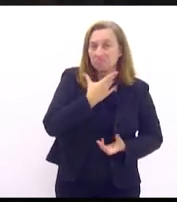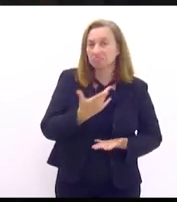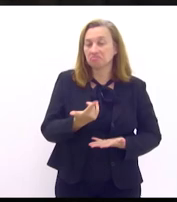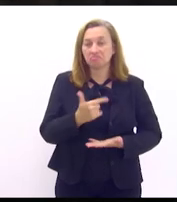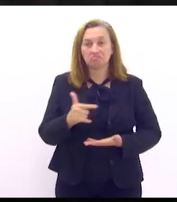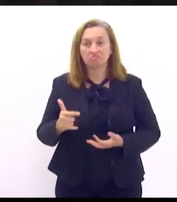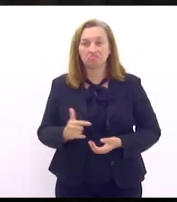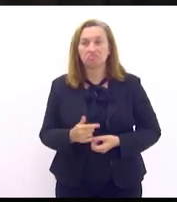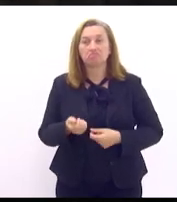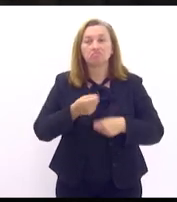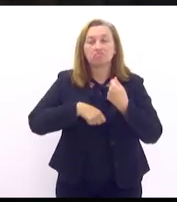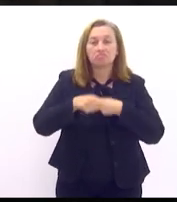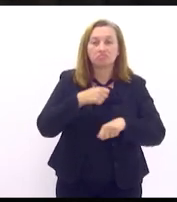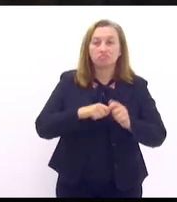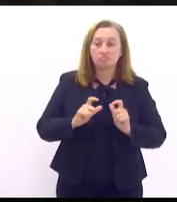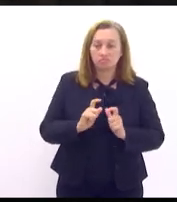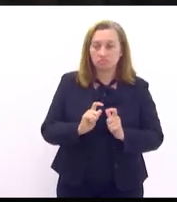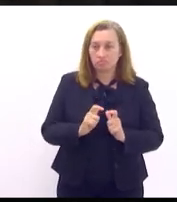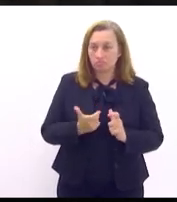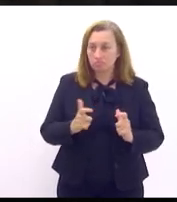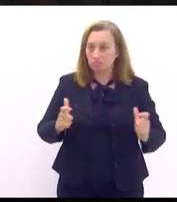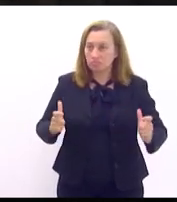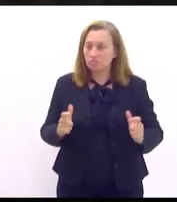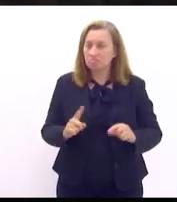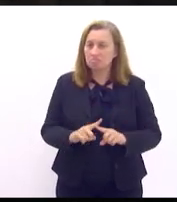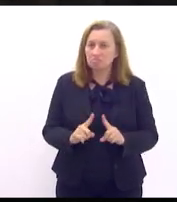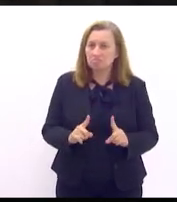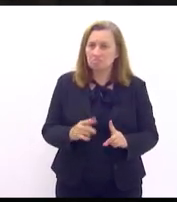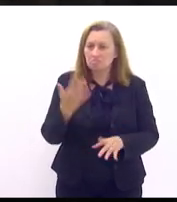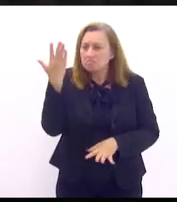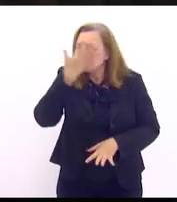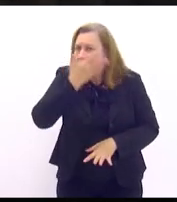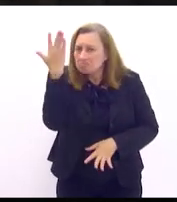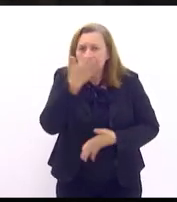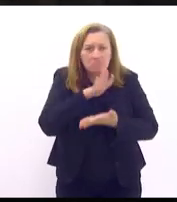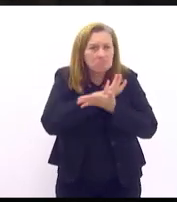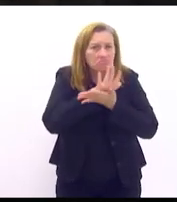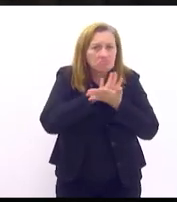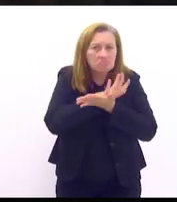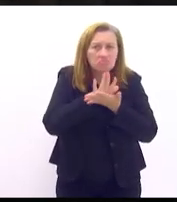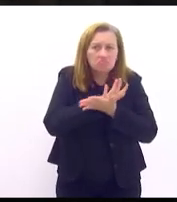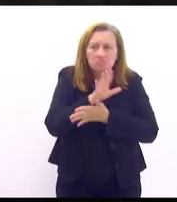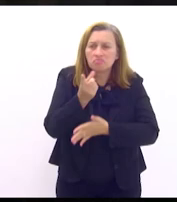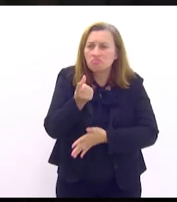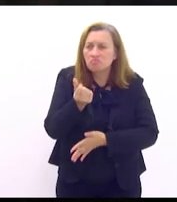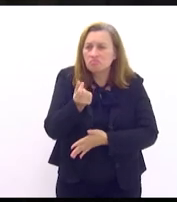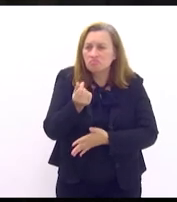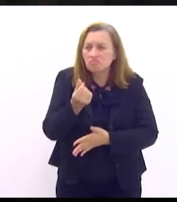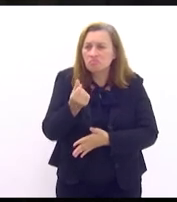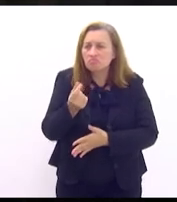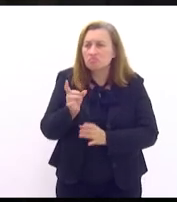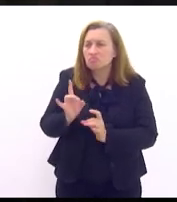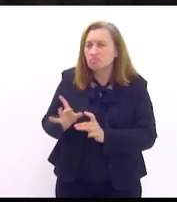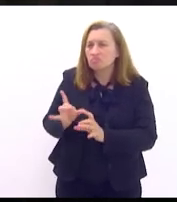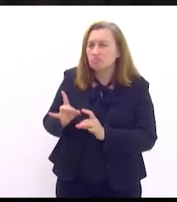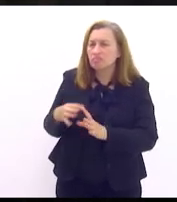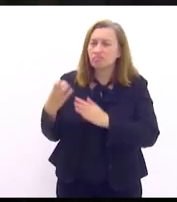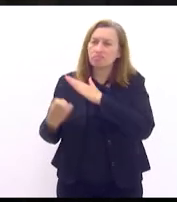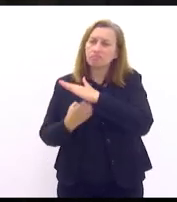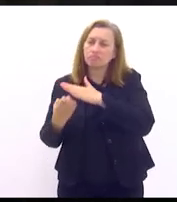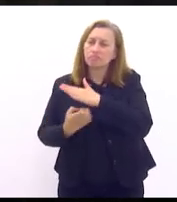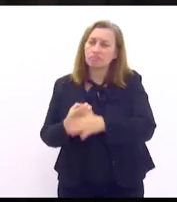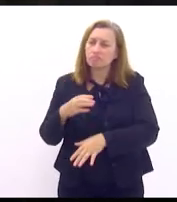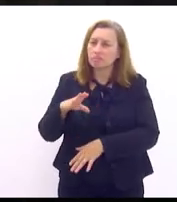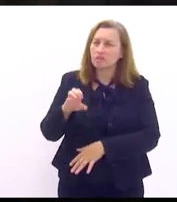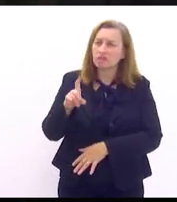a economia voltando a crescer, mas não foi nada disso. O dinheiro da SEDAI, ele veio,